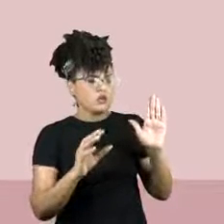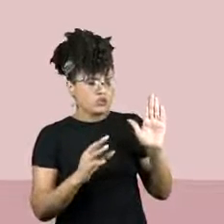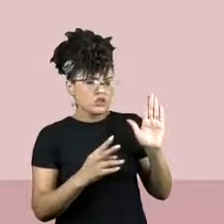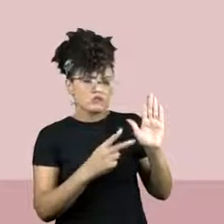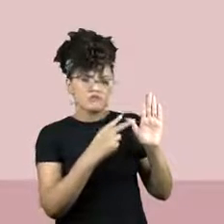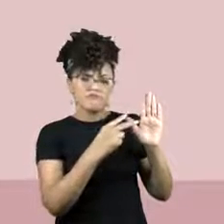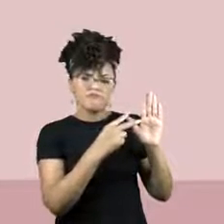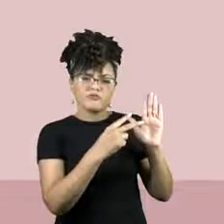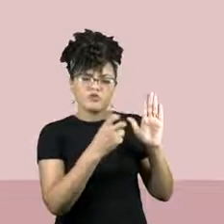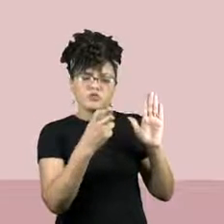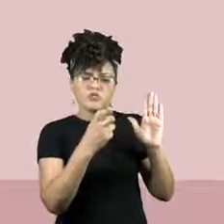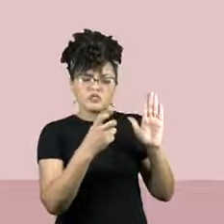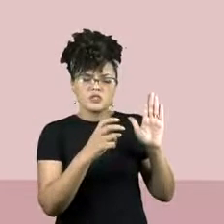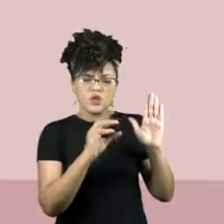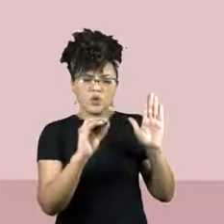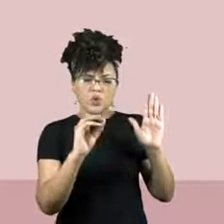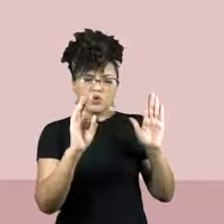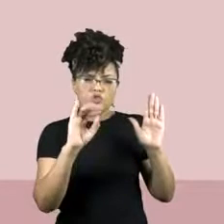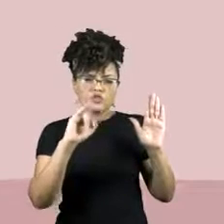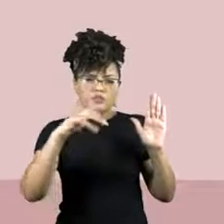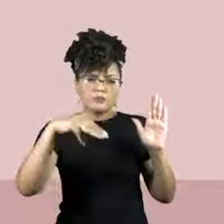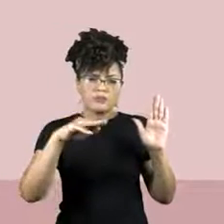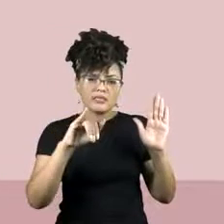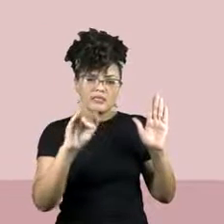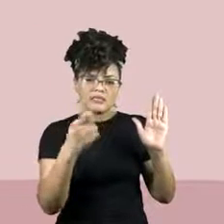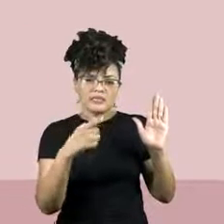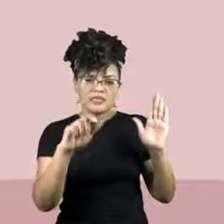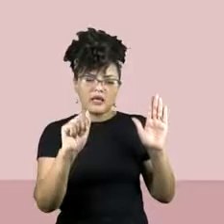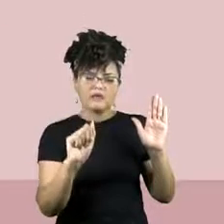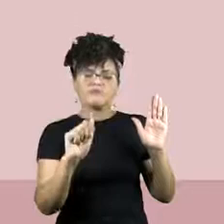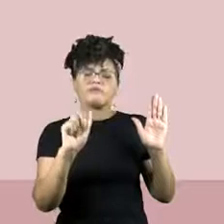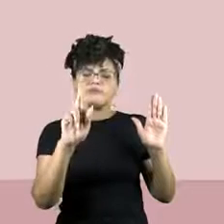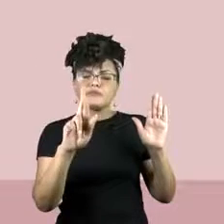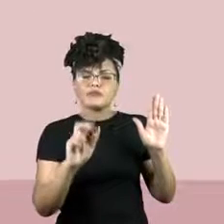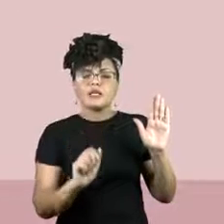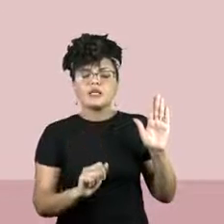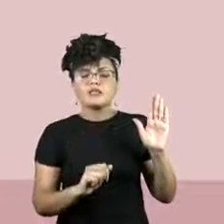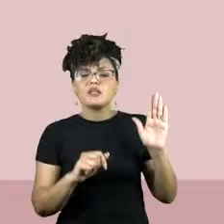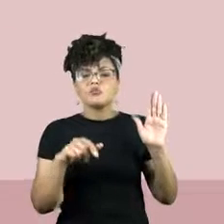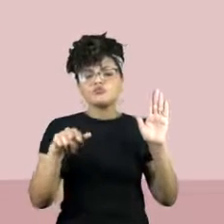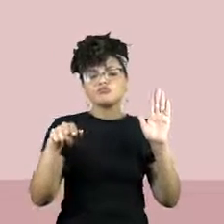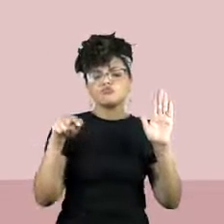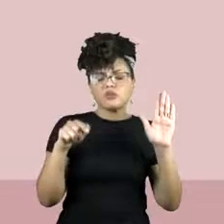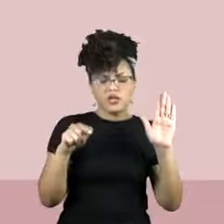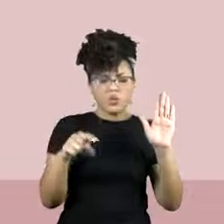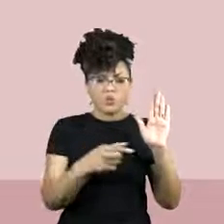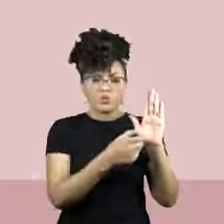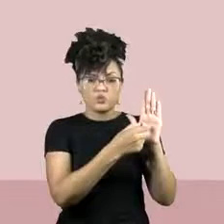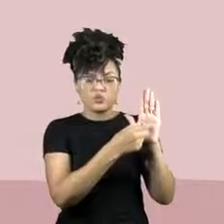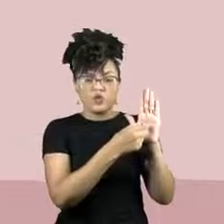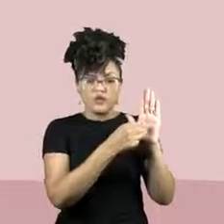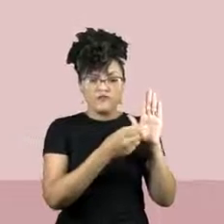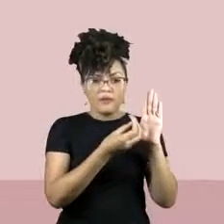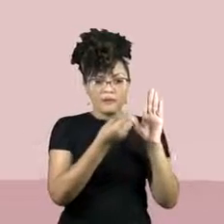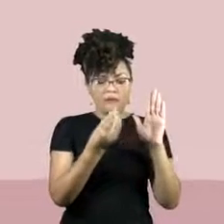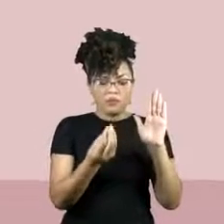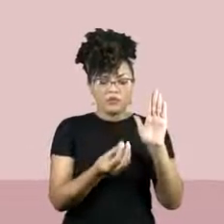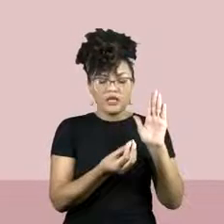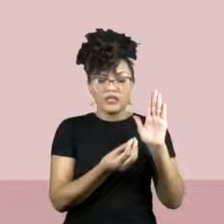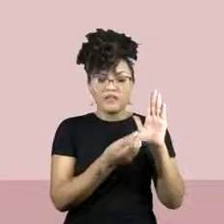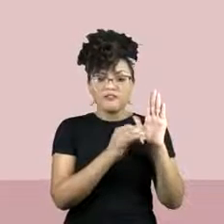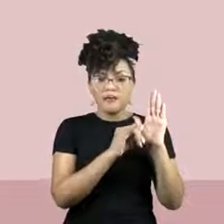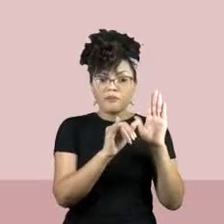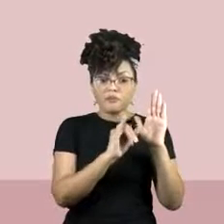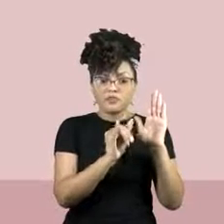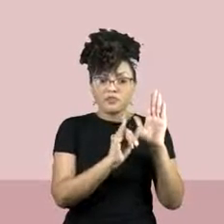pouco simbólico esse tipo de alteração. Nossa, né, uma alteração muito pouco, né? Porém, a gente está falando aqui de uma